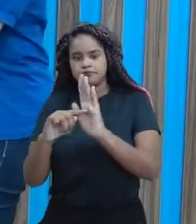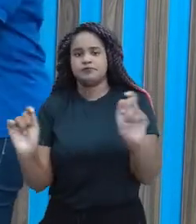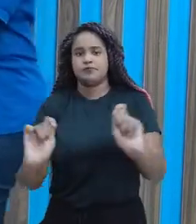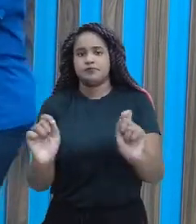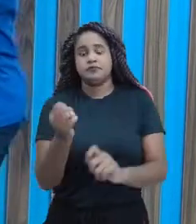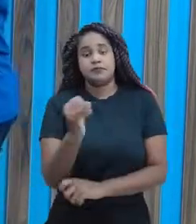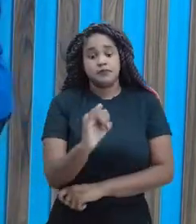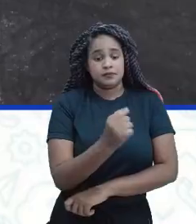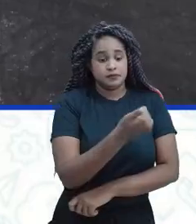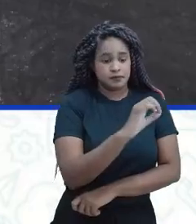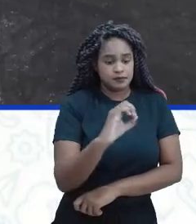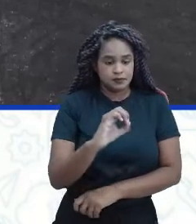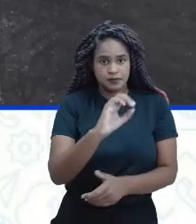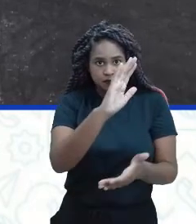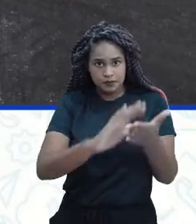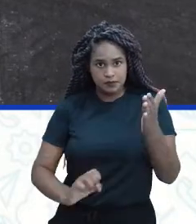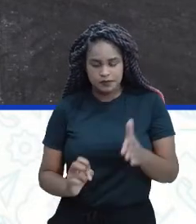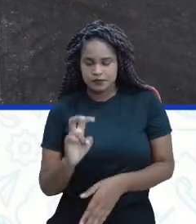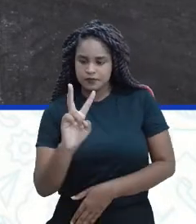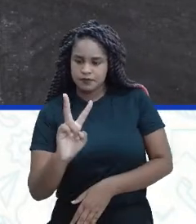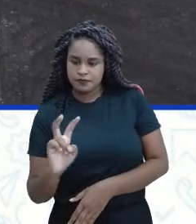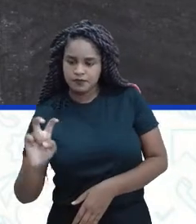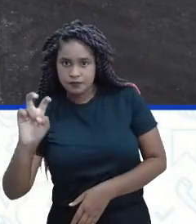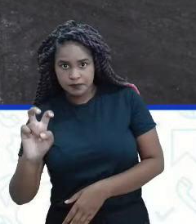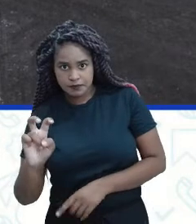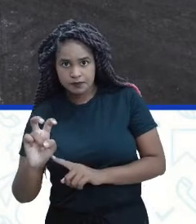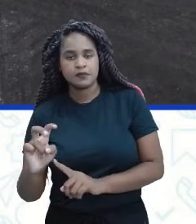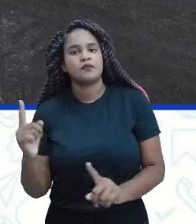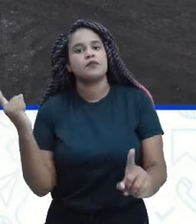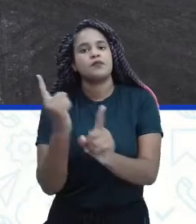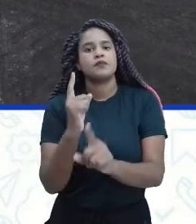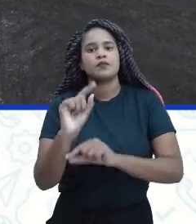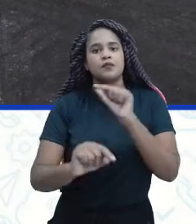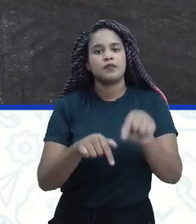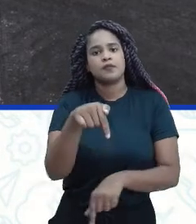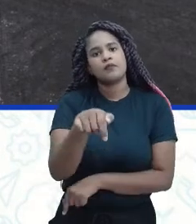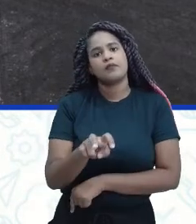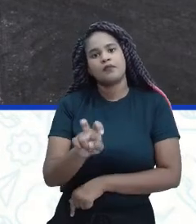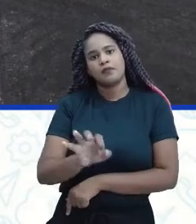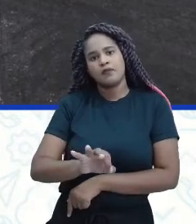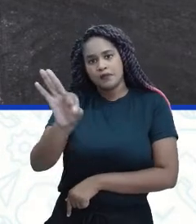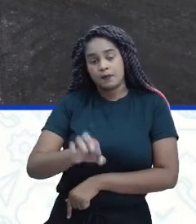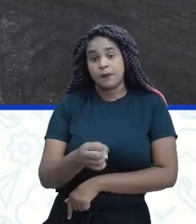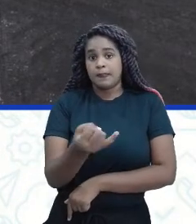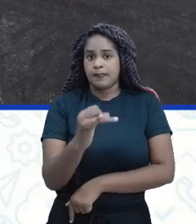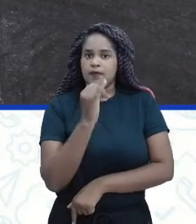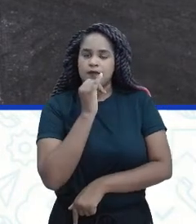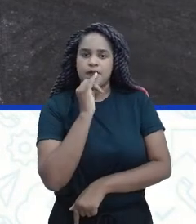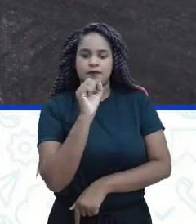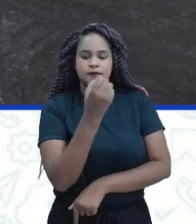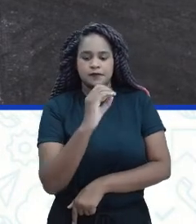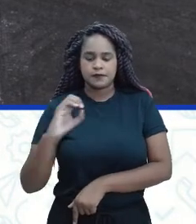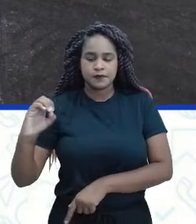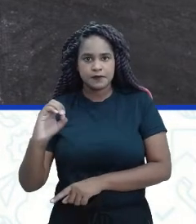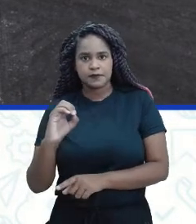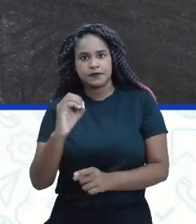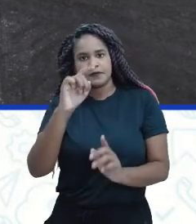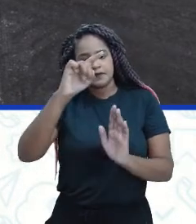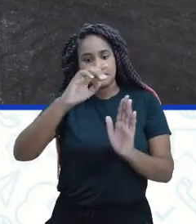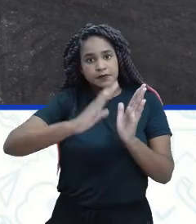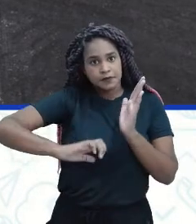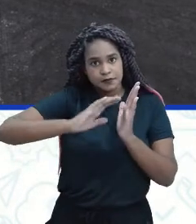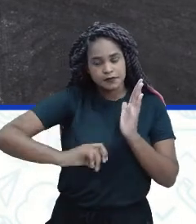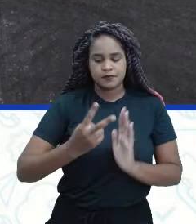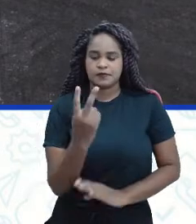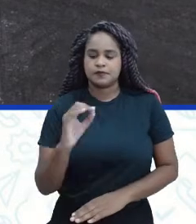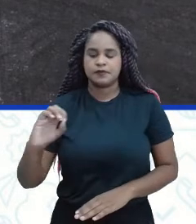pego 100% e tiro 25, eu vou chegar em 75. Se eu pego 800 e tiro